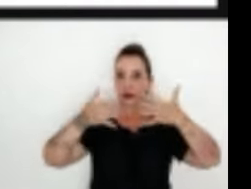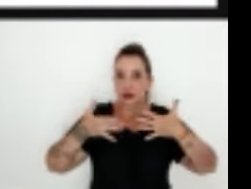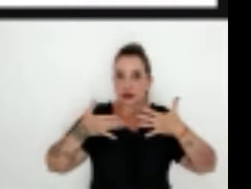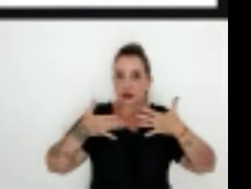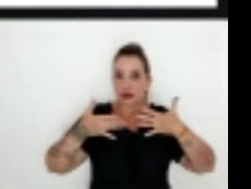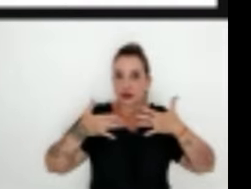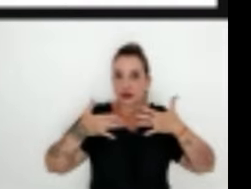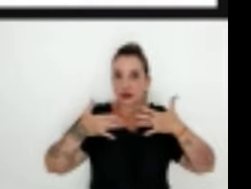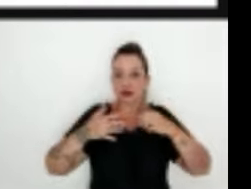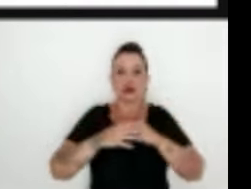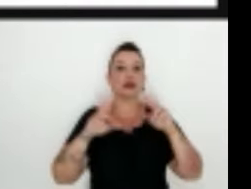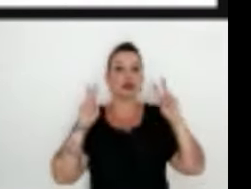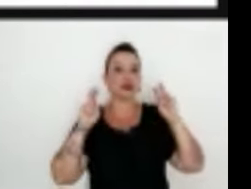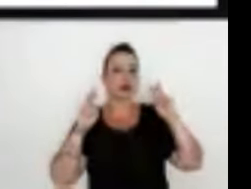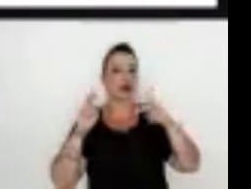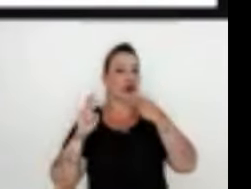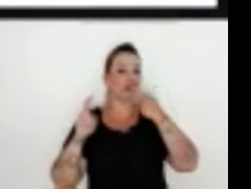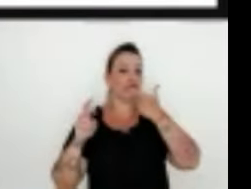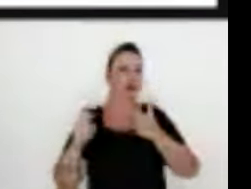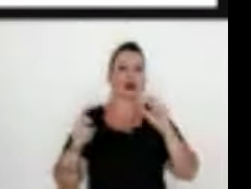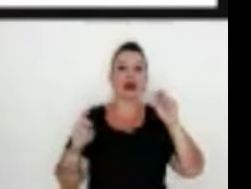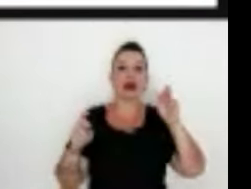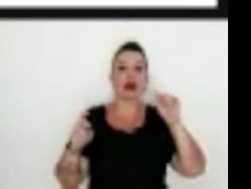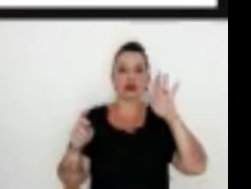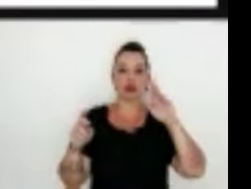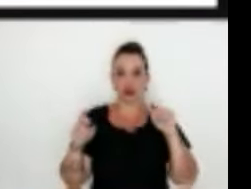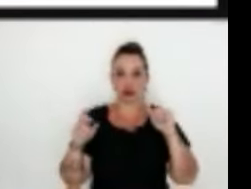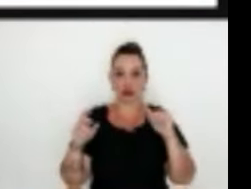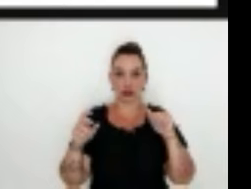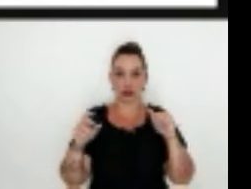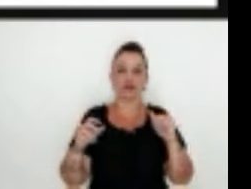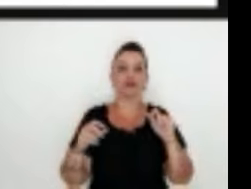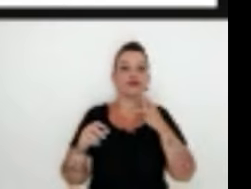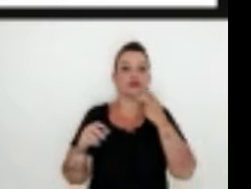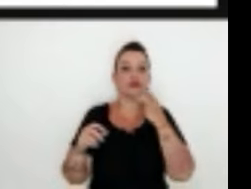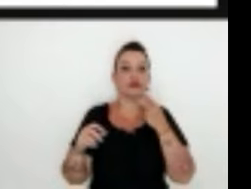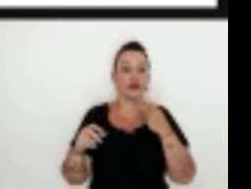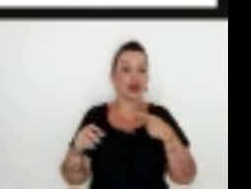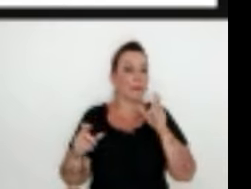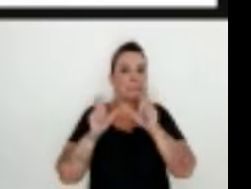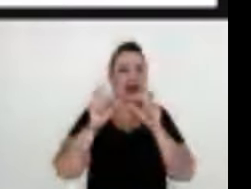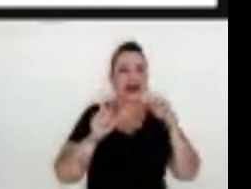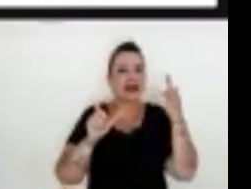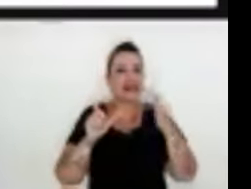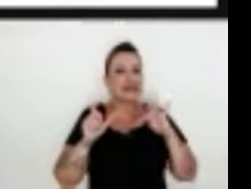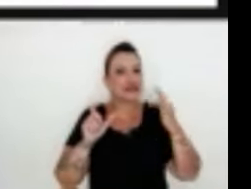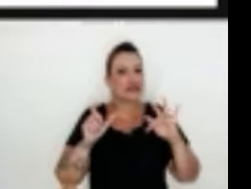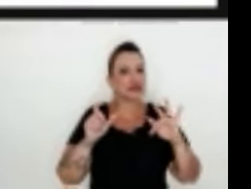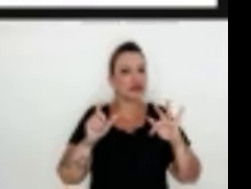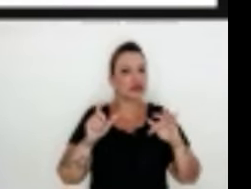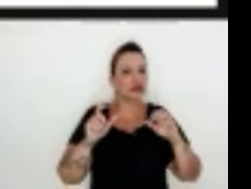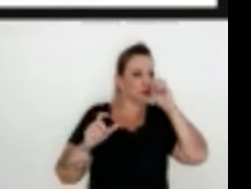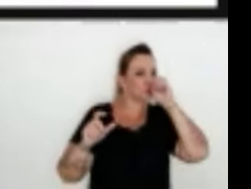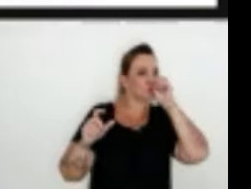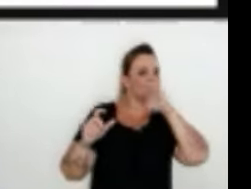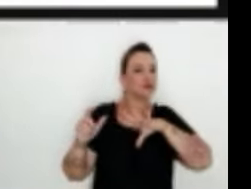os atos da fala, a autora deslinda fenômenos relativos às palavras que ferem, situando o insulto e a origem,